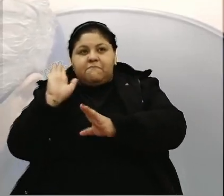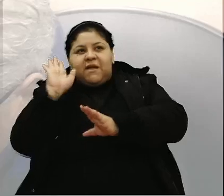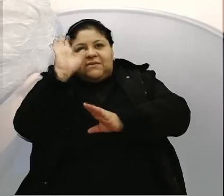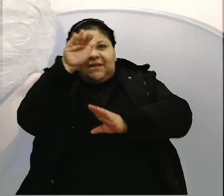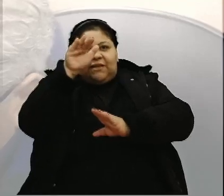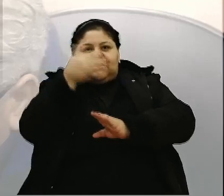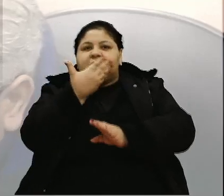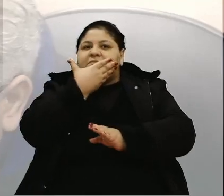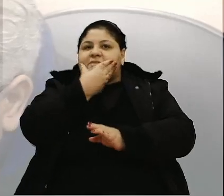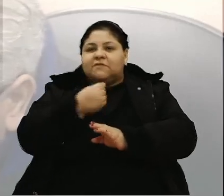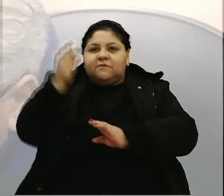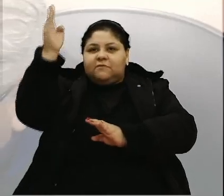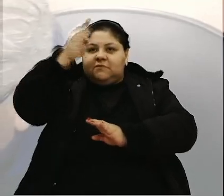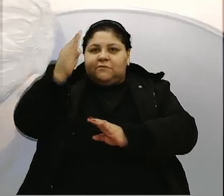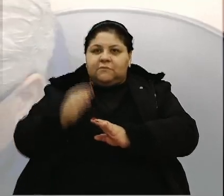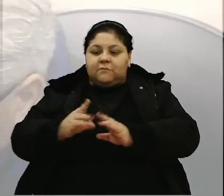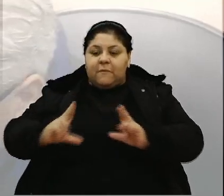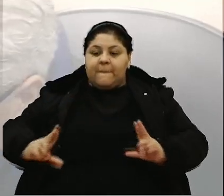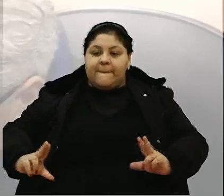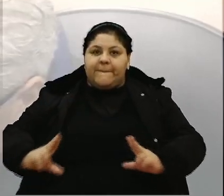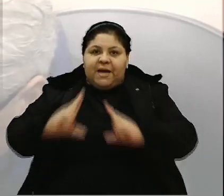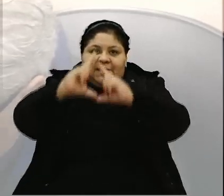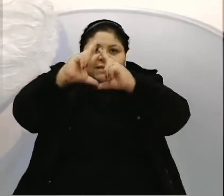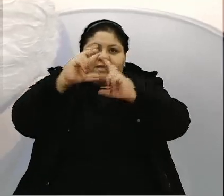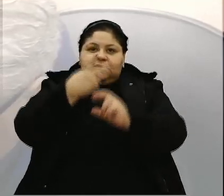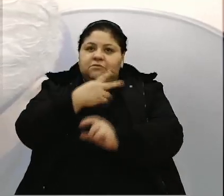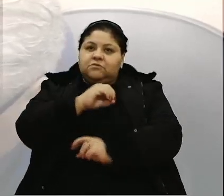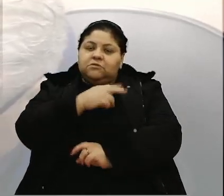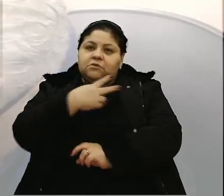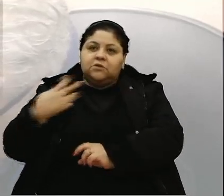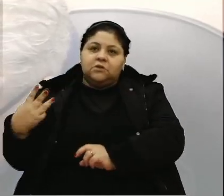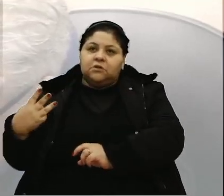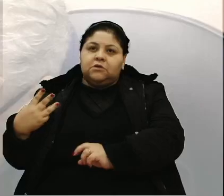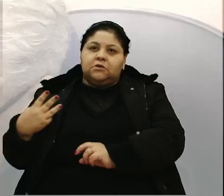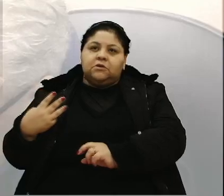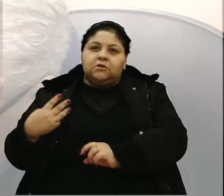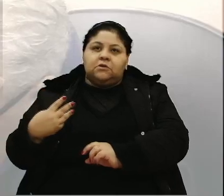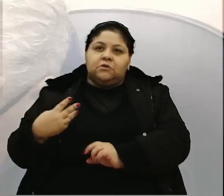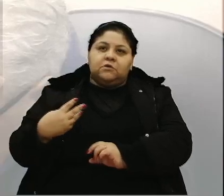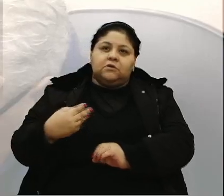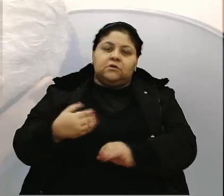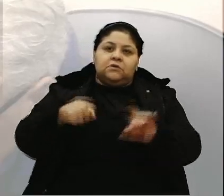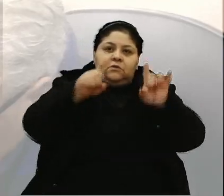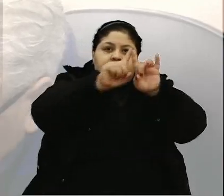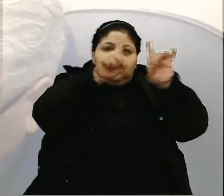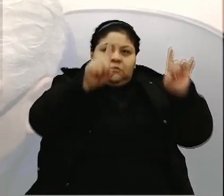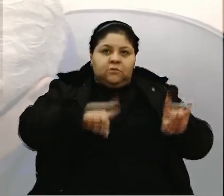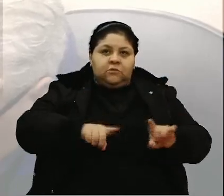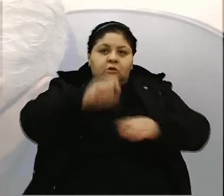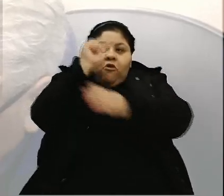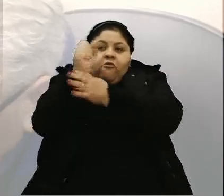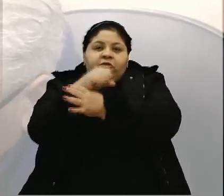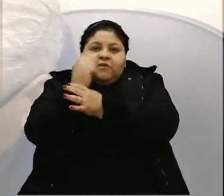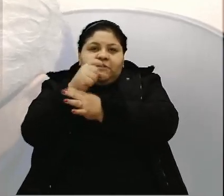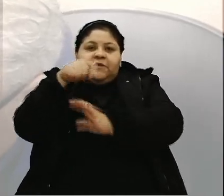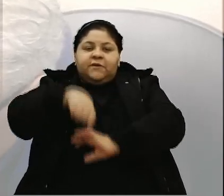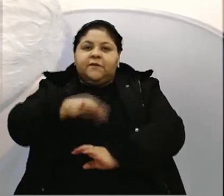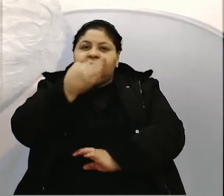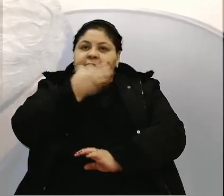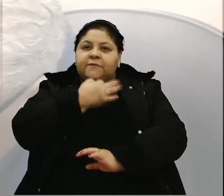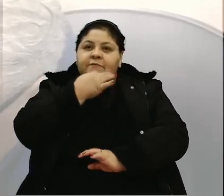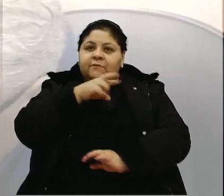conquistou a vaga para Paris 2024 e na delegação nós temos um grande profissional de fisioterapia de Caxias do Sul, Rafael